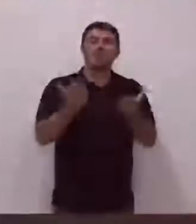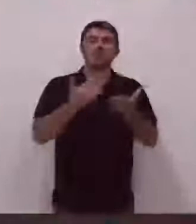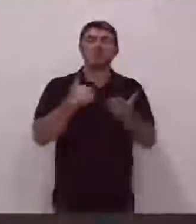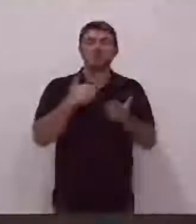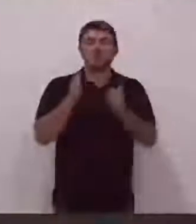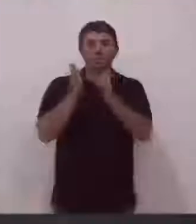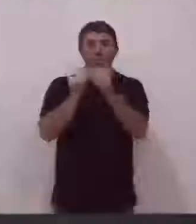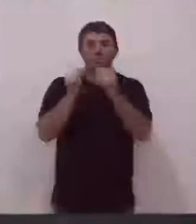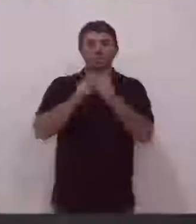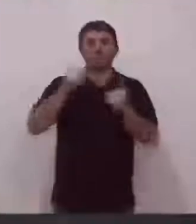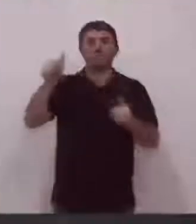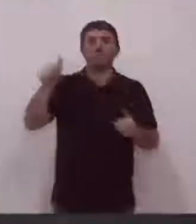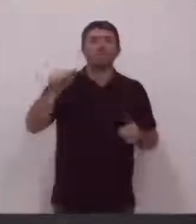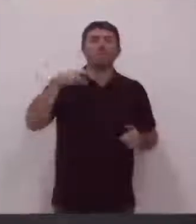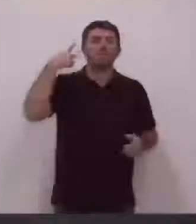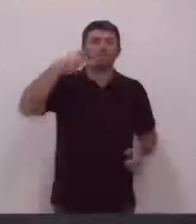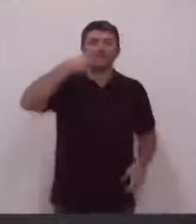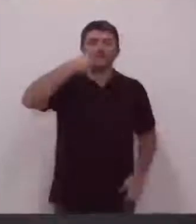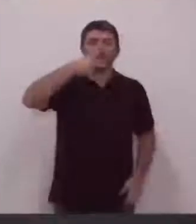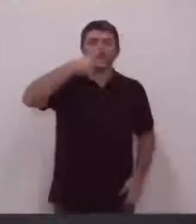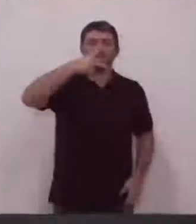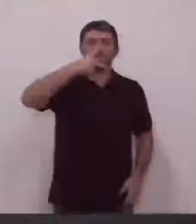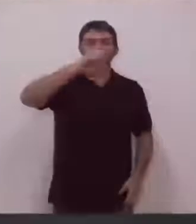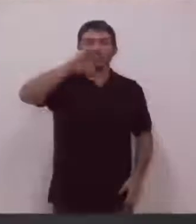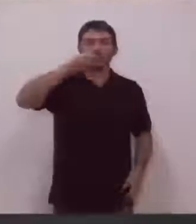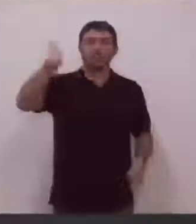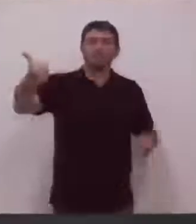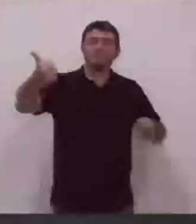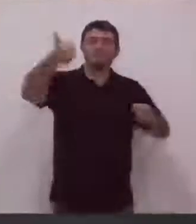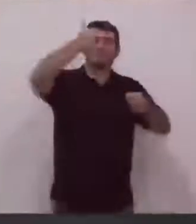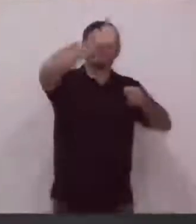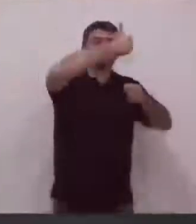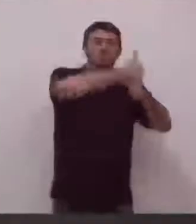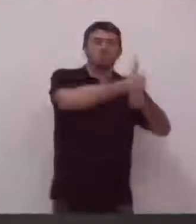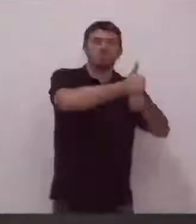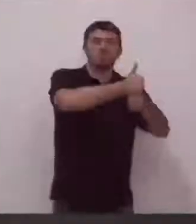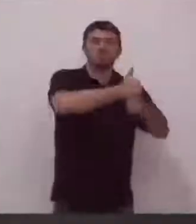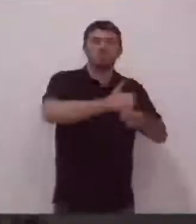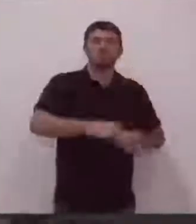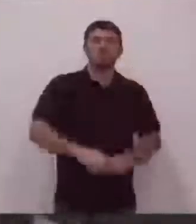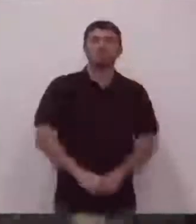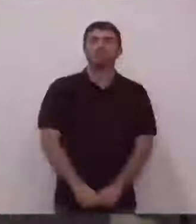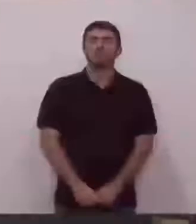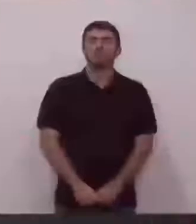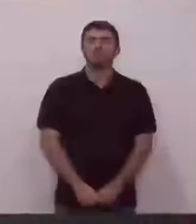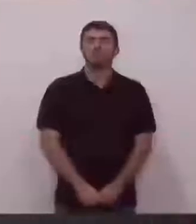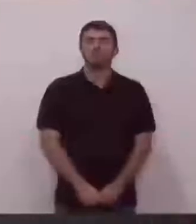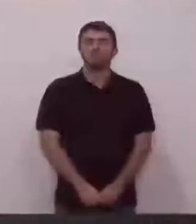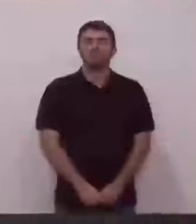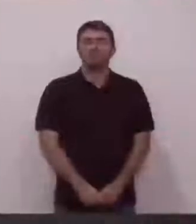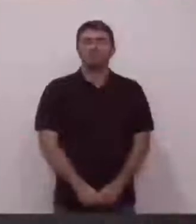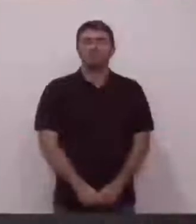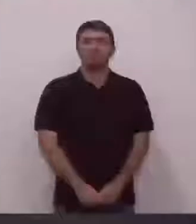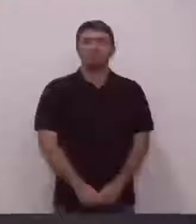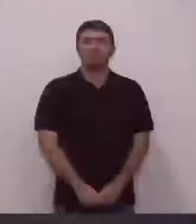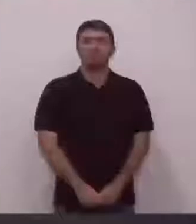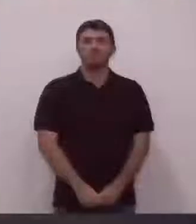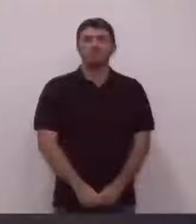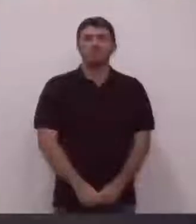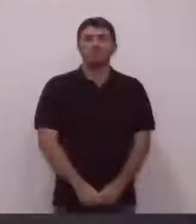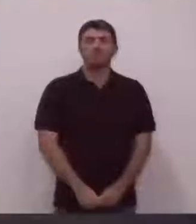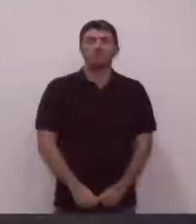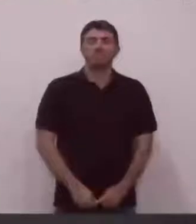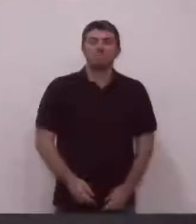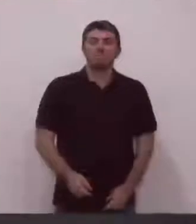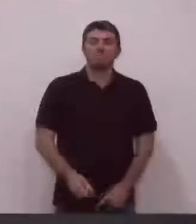PC reassuma novamente a tua cadeira. Presidente, pela ordem, presidente. Tem a ordem, vereador. Gostaria